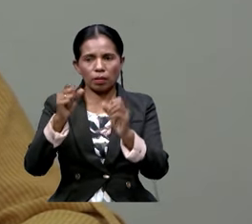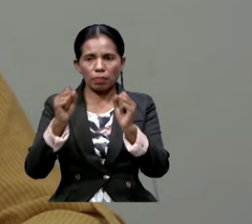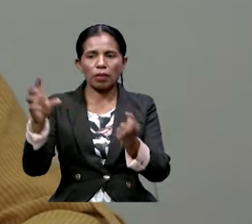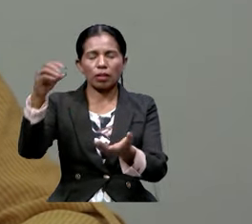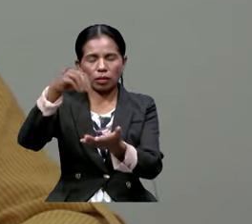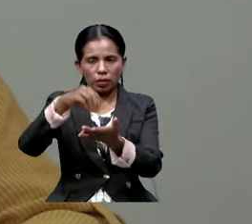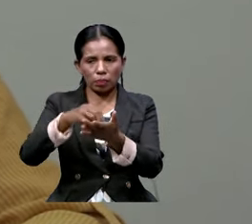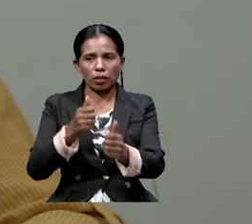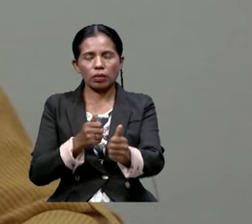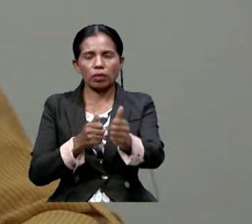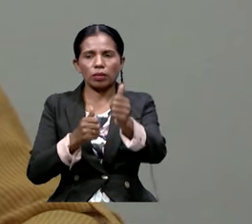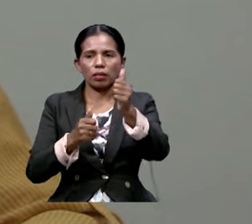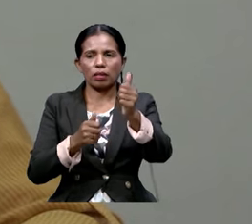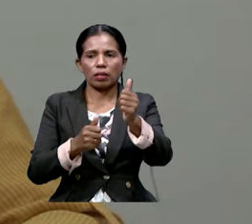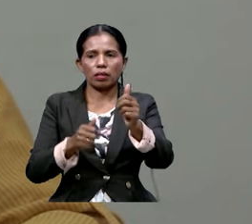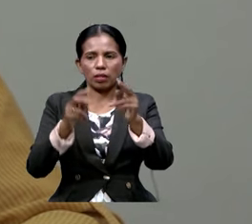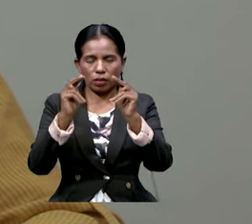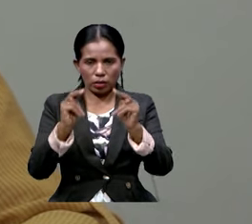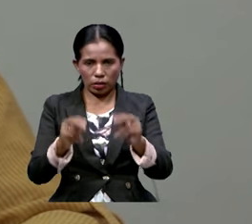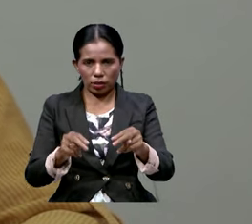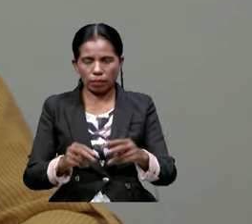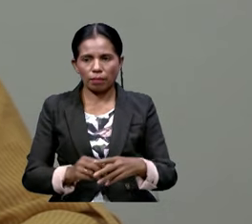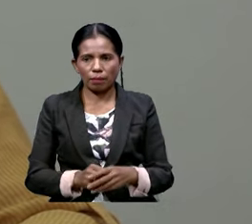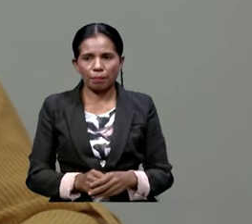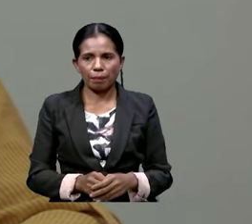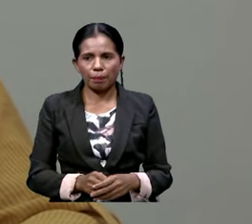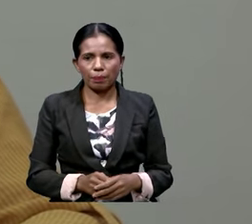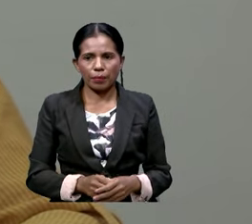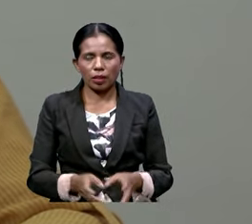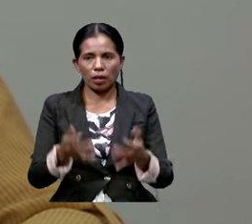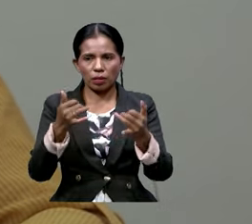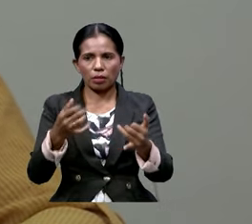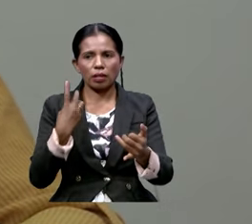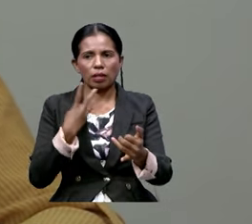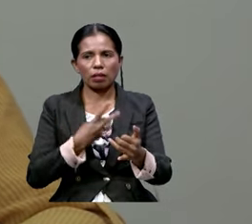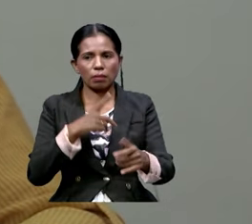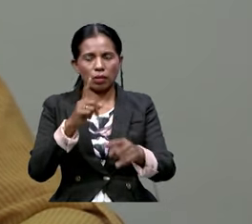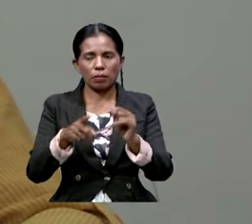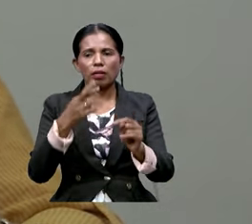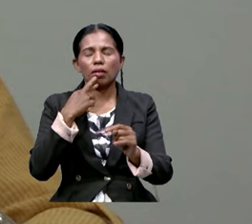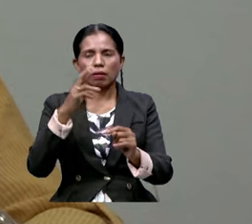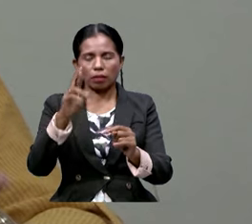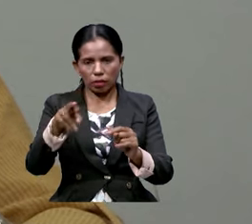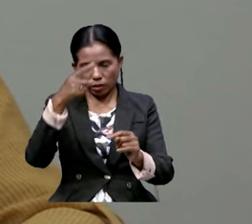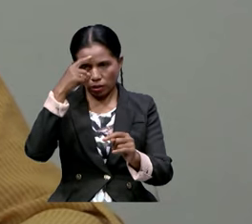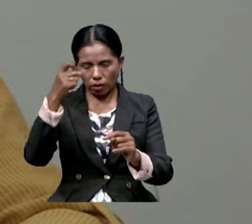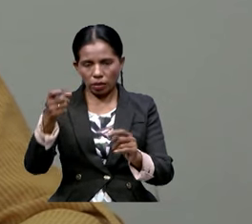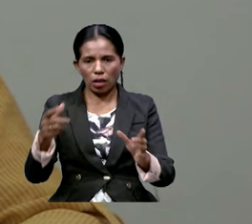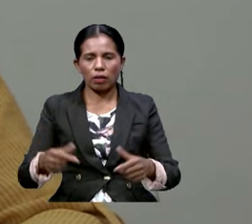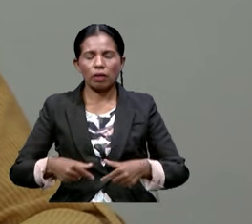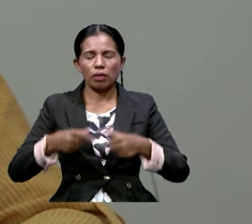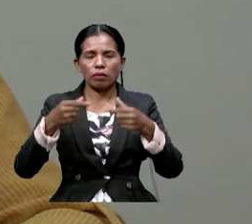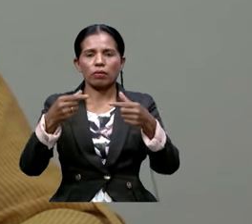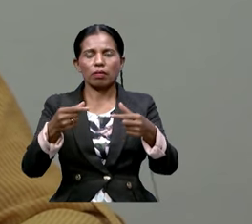coloca, baseia ba necessidade. Nebe, agora quero a Mila Bel responde, também já nem entrega uma